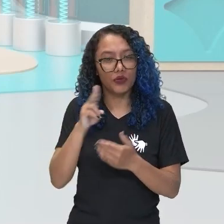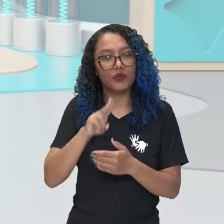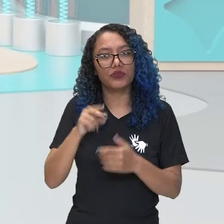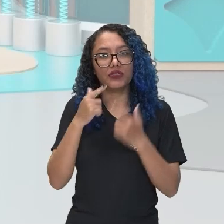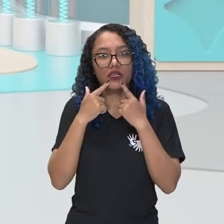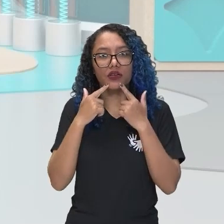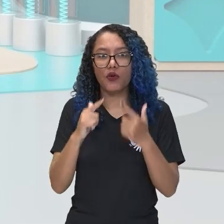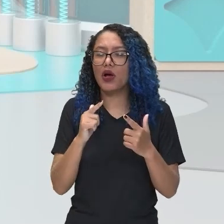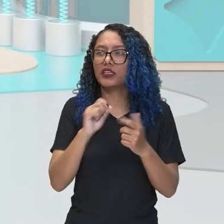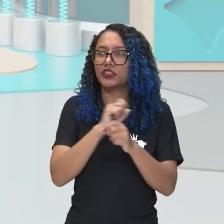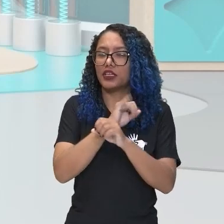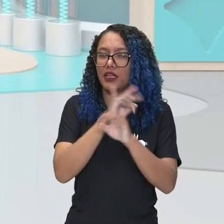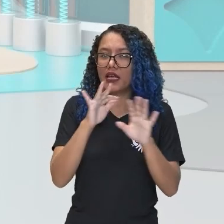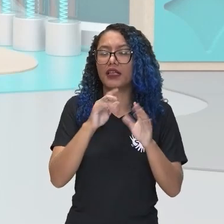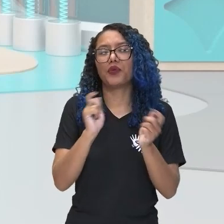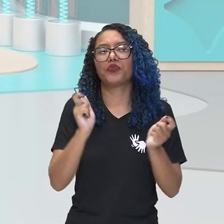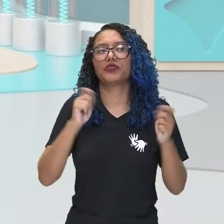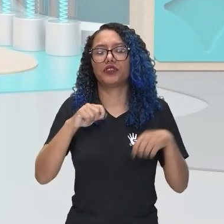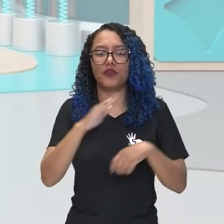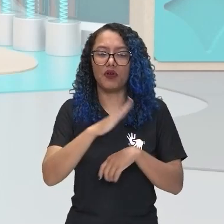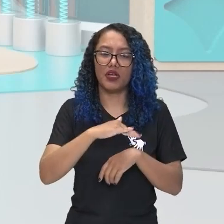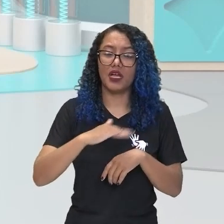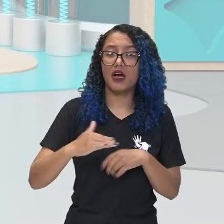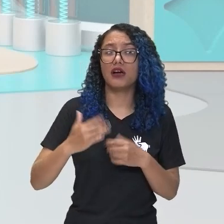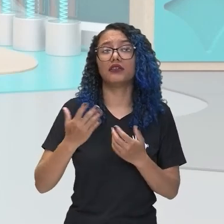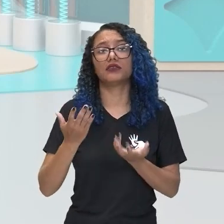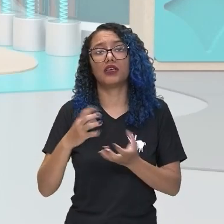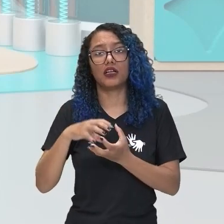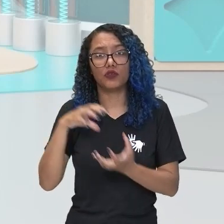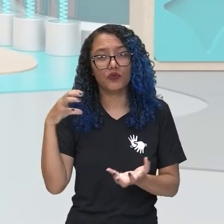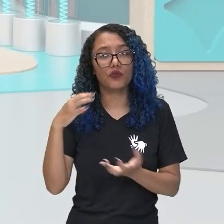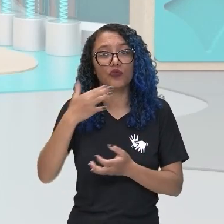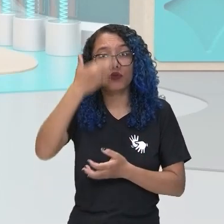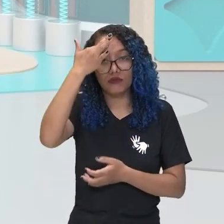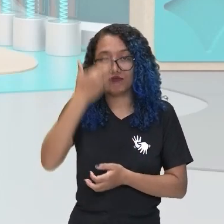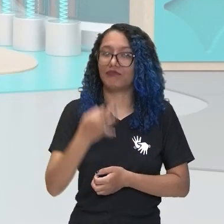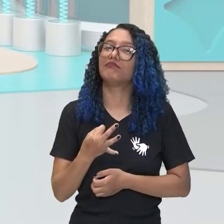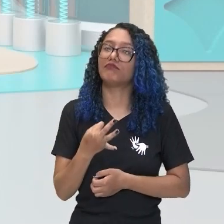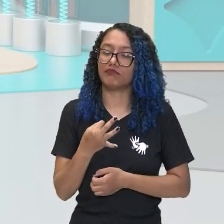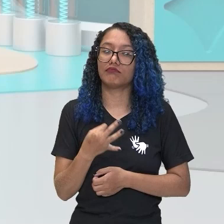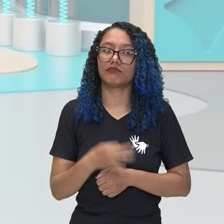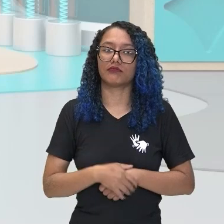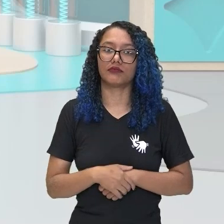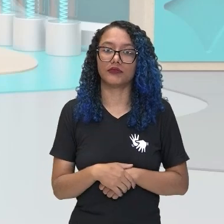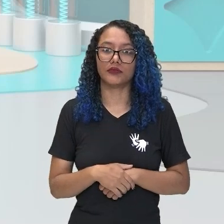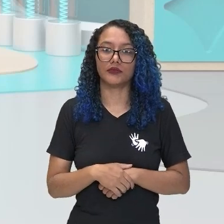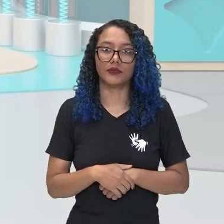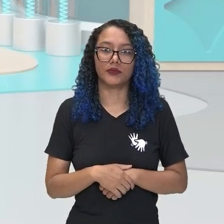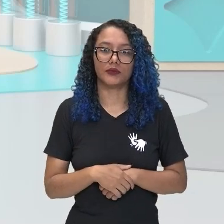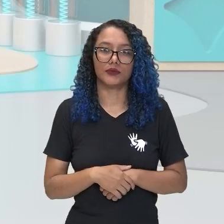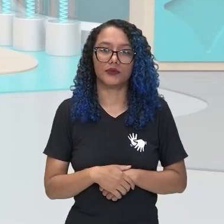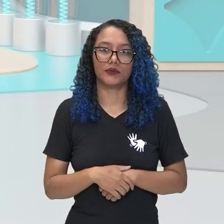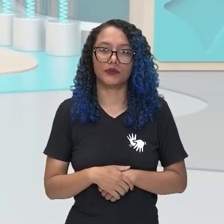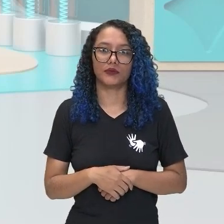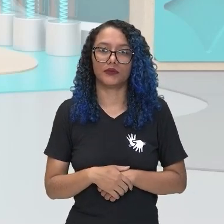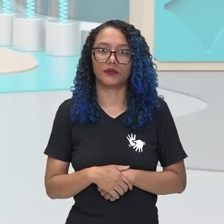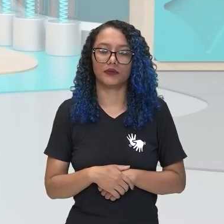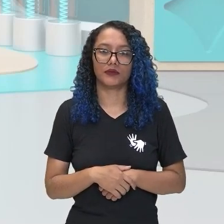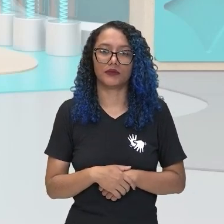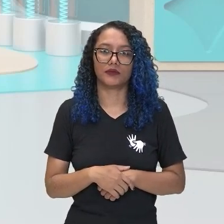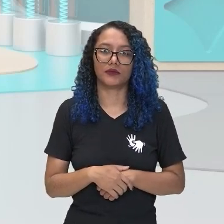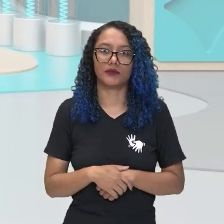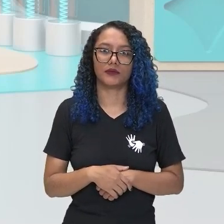criança, um adolescente ou um adulto pode compreender, ok? Muito bem, temos aí um texto, muito claramente, que